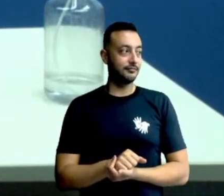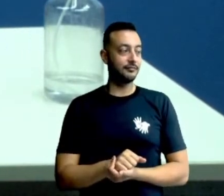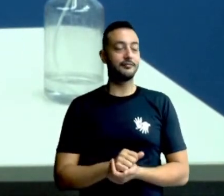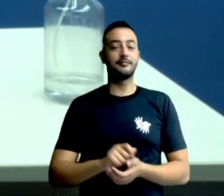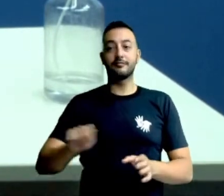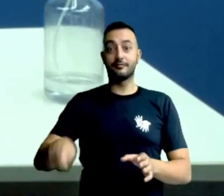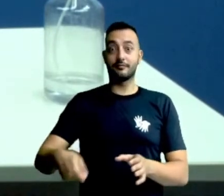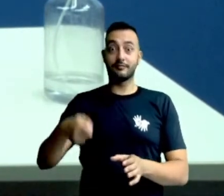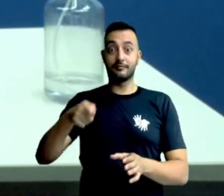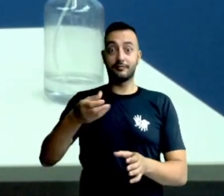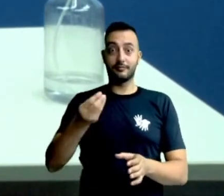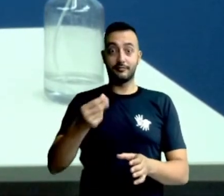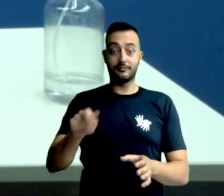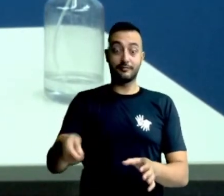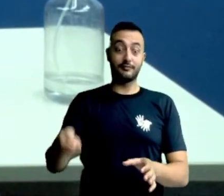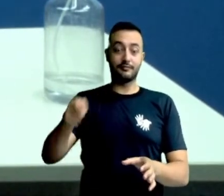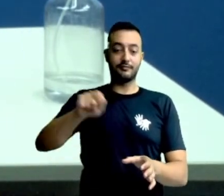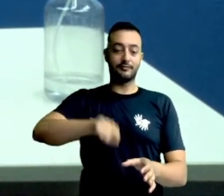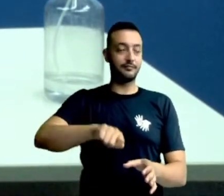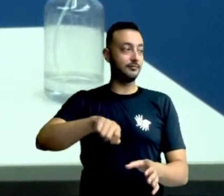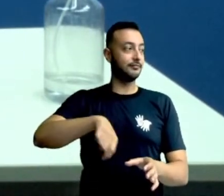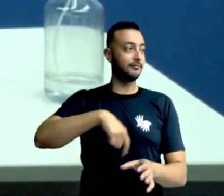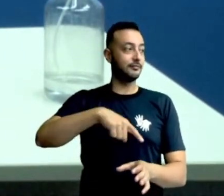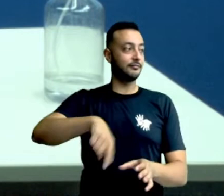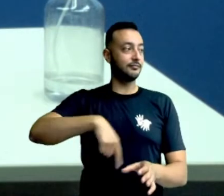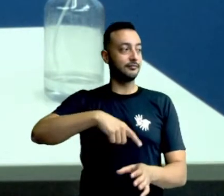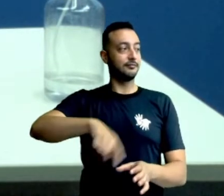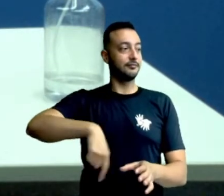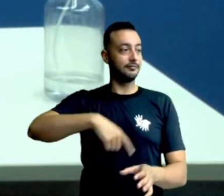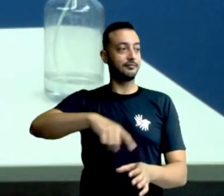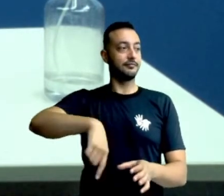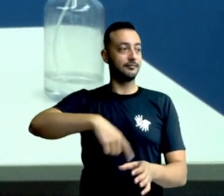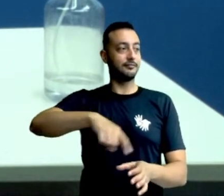colher bem generosa e vamos mexer.